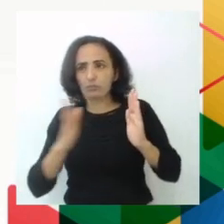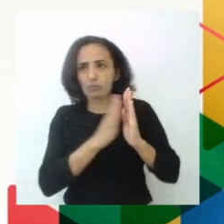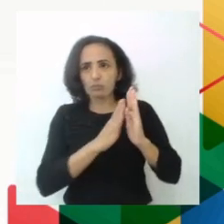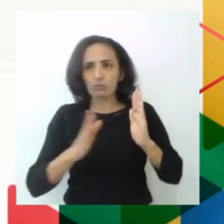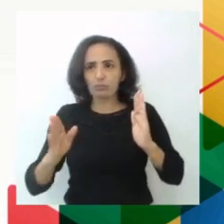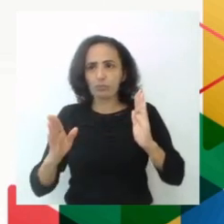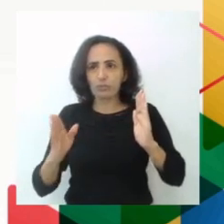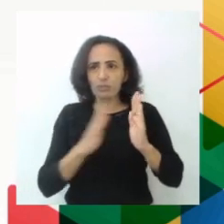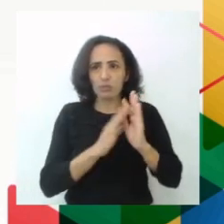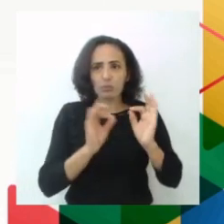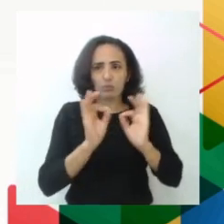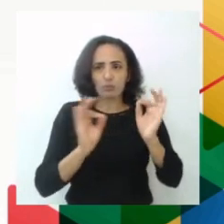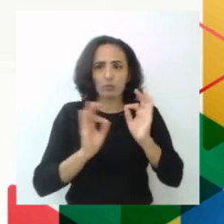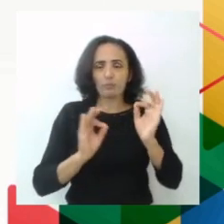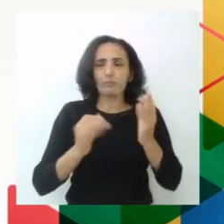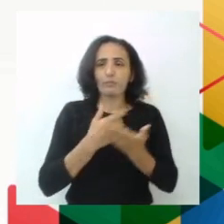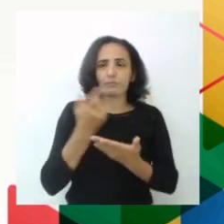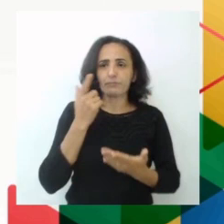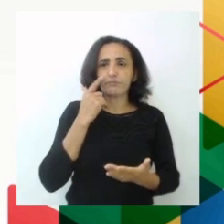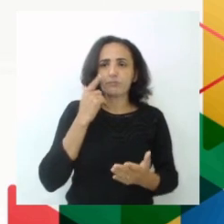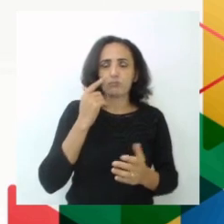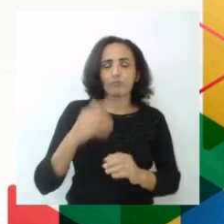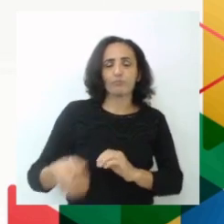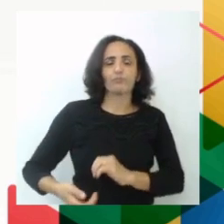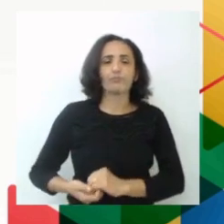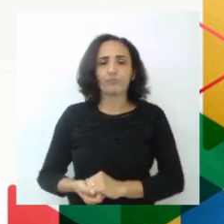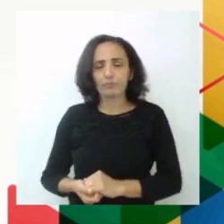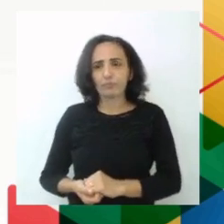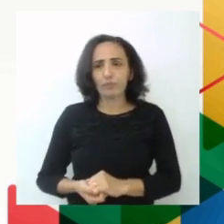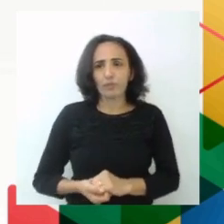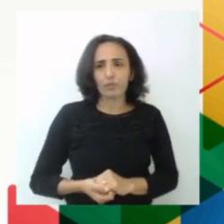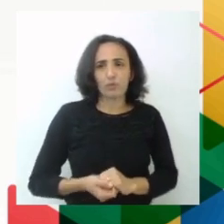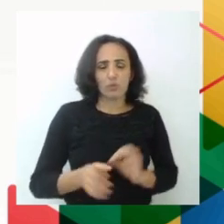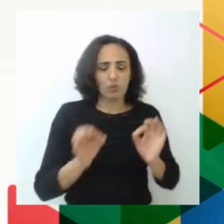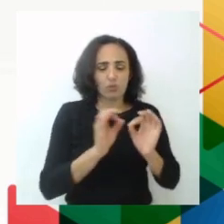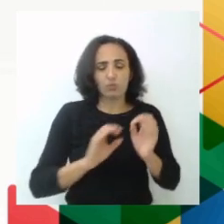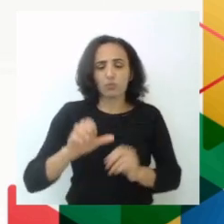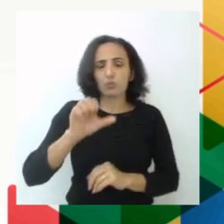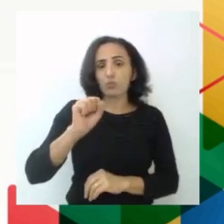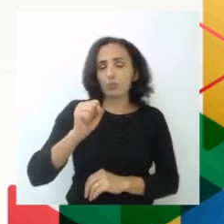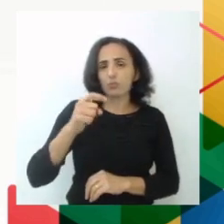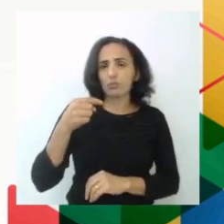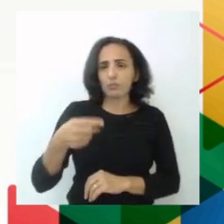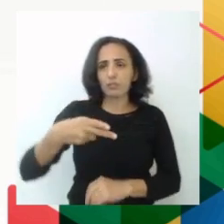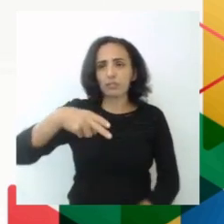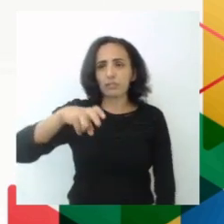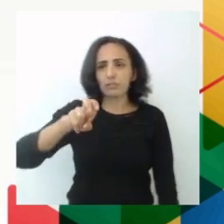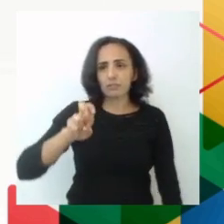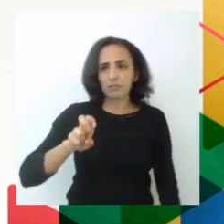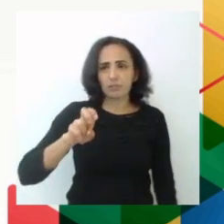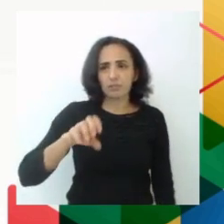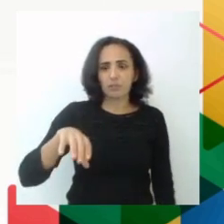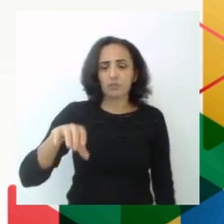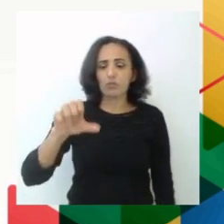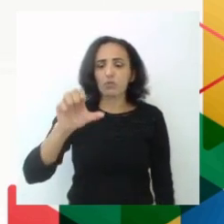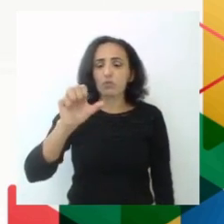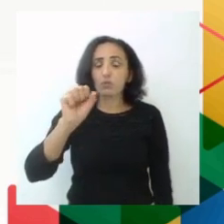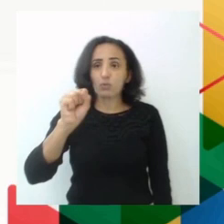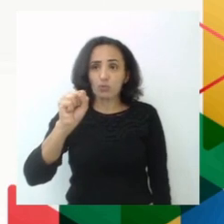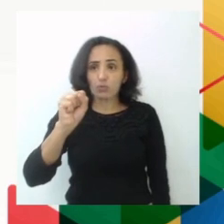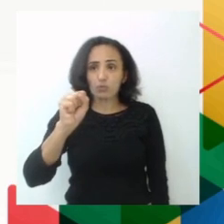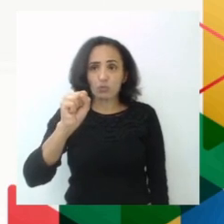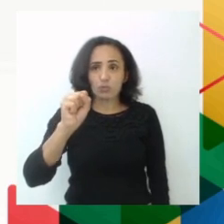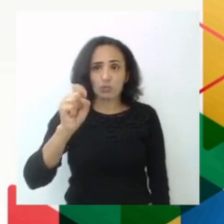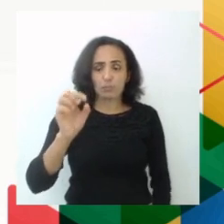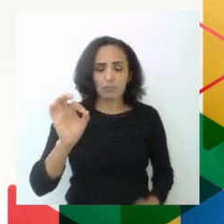aqui em cima, 8 fatorial. Aí N menos P fatorial, 8 menos 5 fatorial, que dá 3. Desmancha